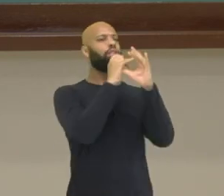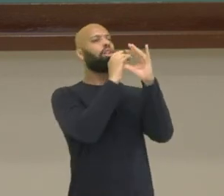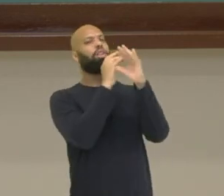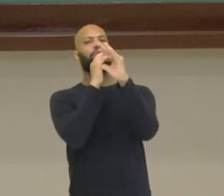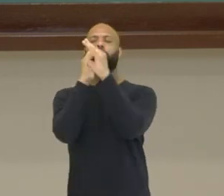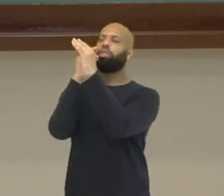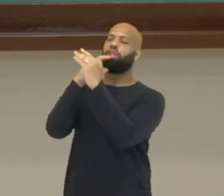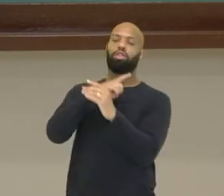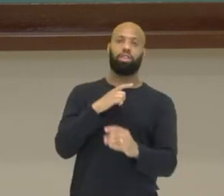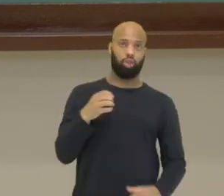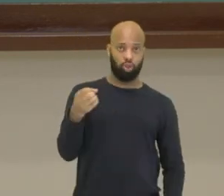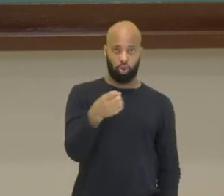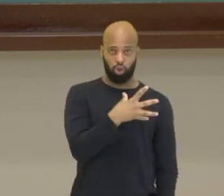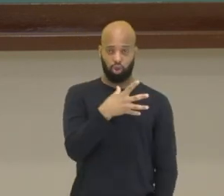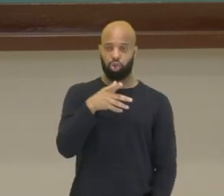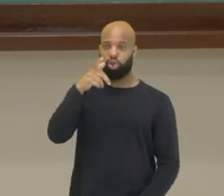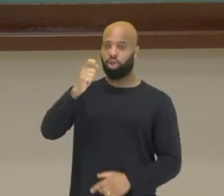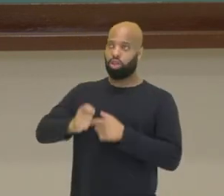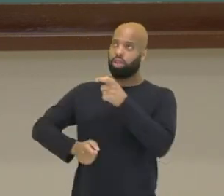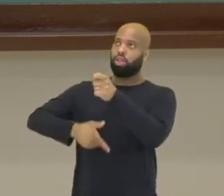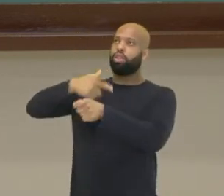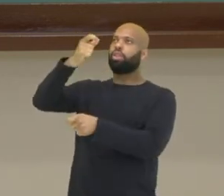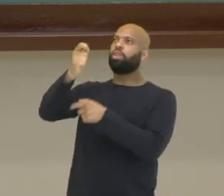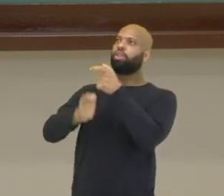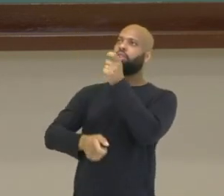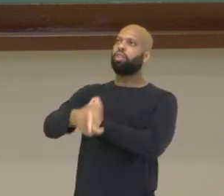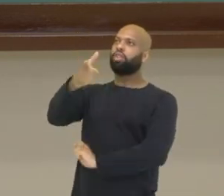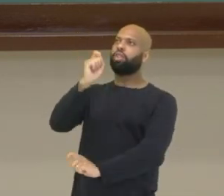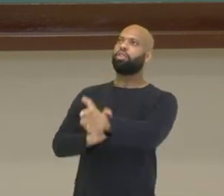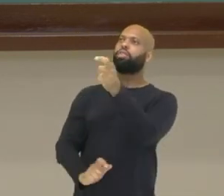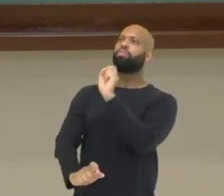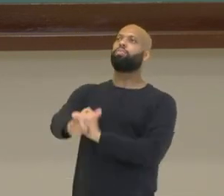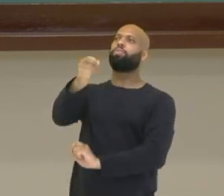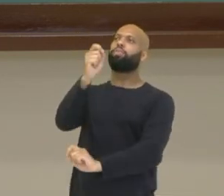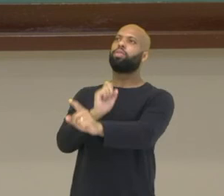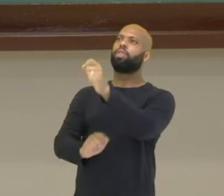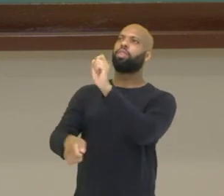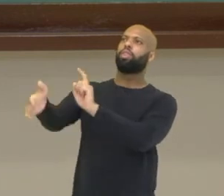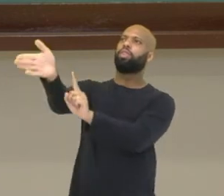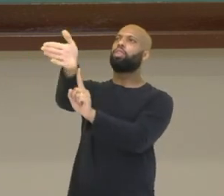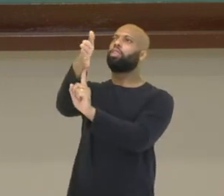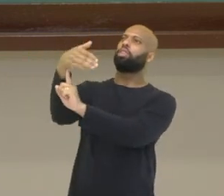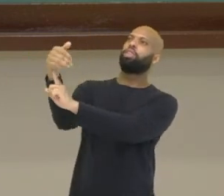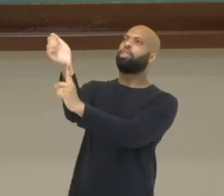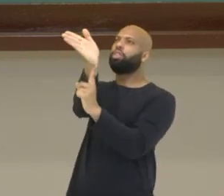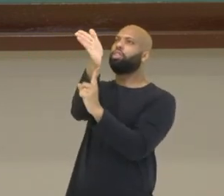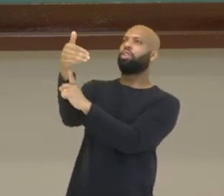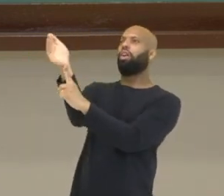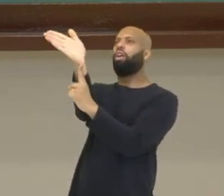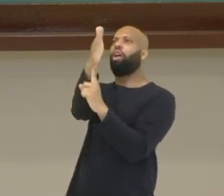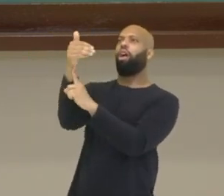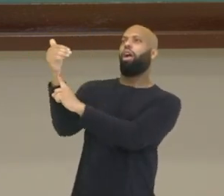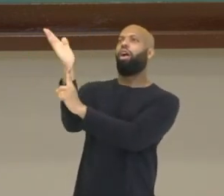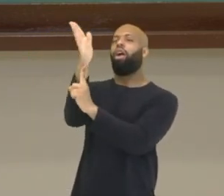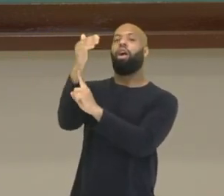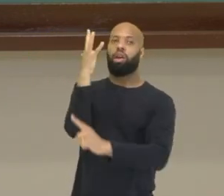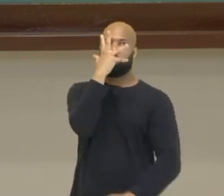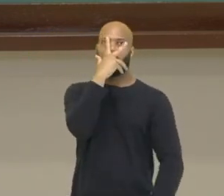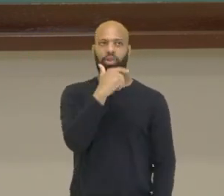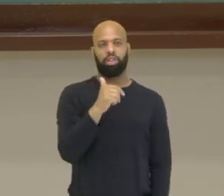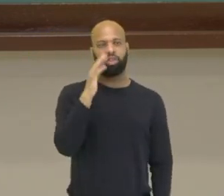a nova bandeira ela é erguida no mastro, né? Olha que cerimônia bonita para a gente conhecer, entender um pouco